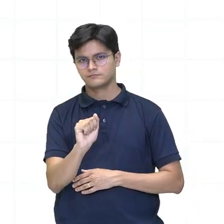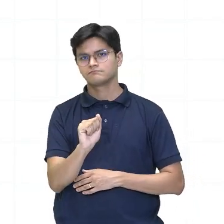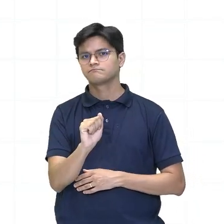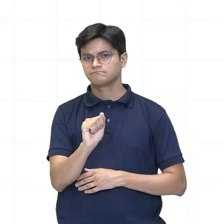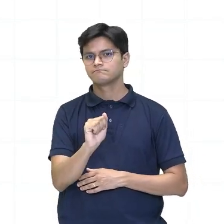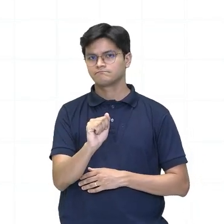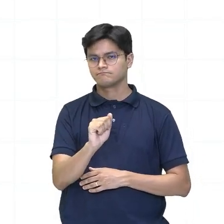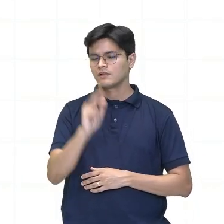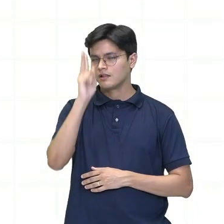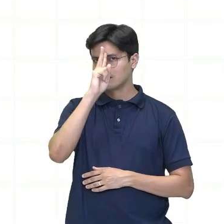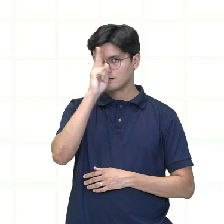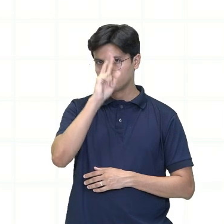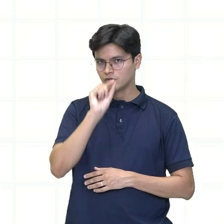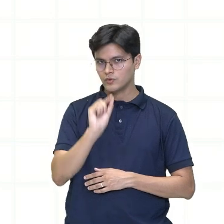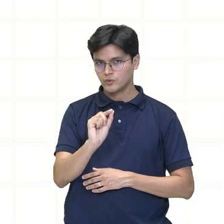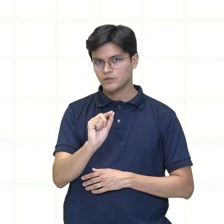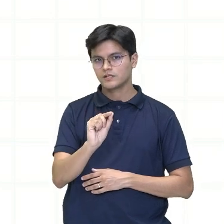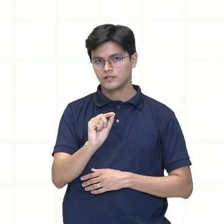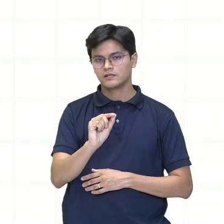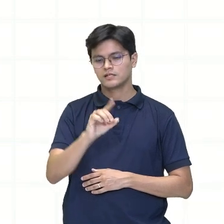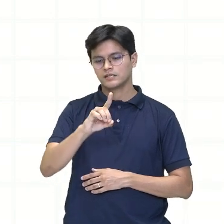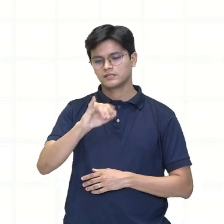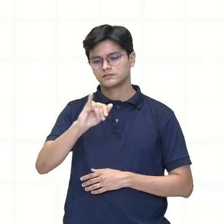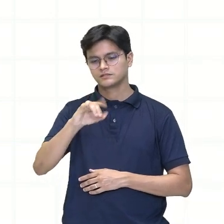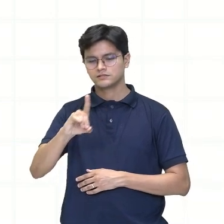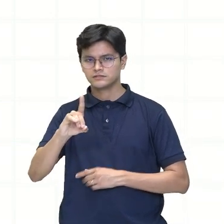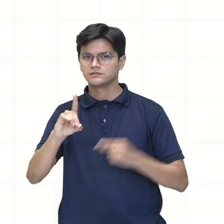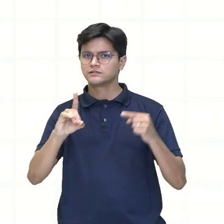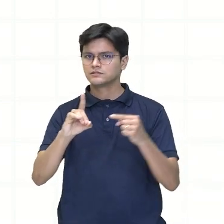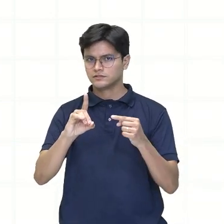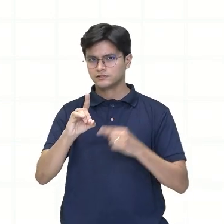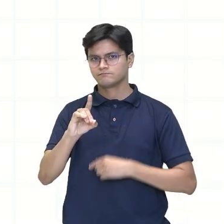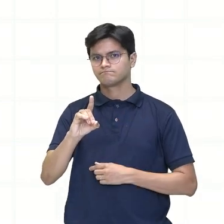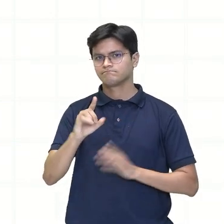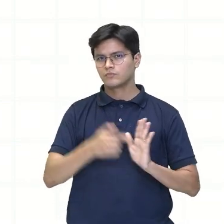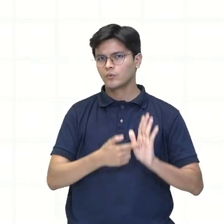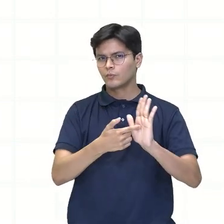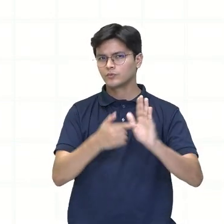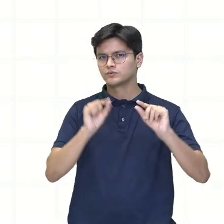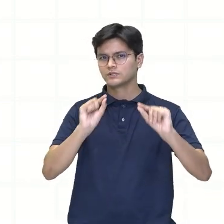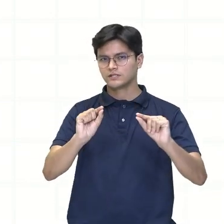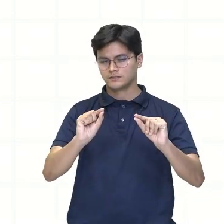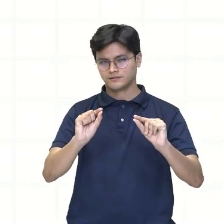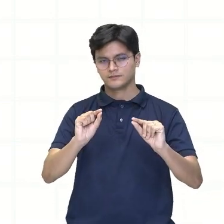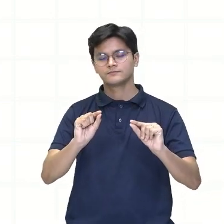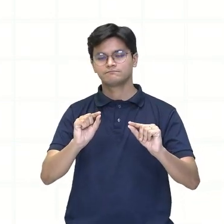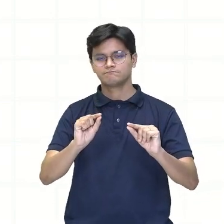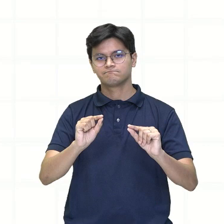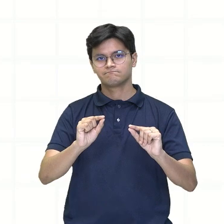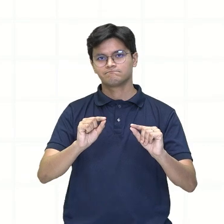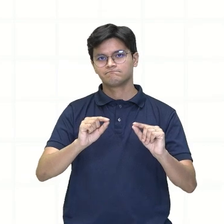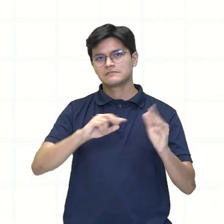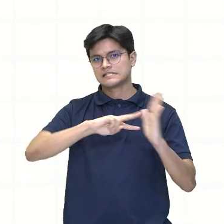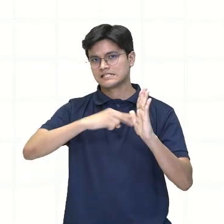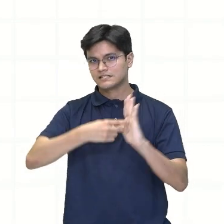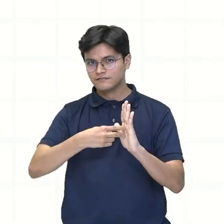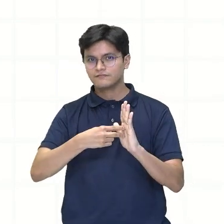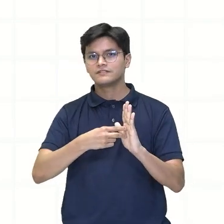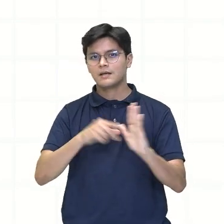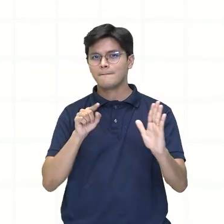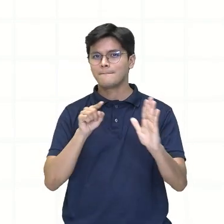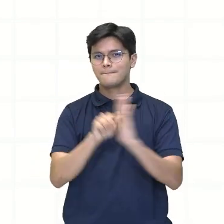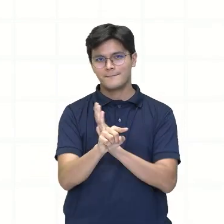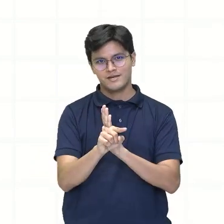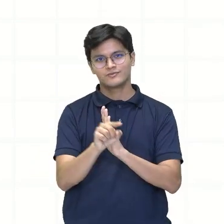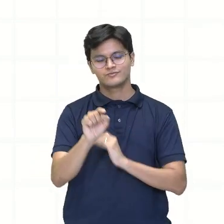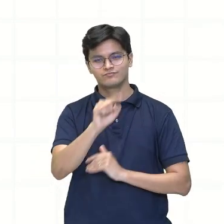para relembrar aqui que esse did, ele está indicando que é uma pergunta, tá bom?